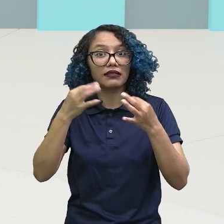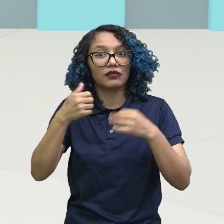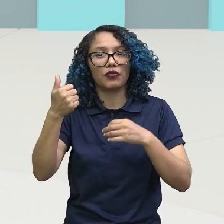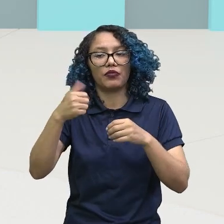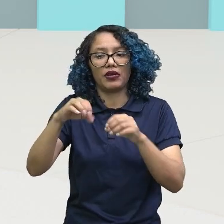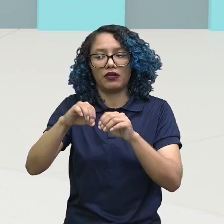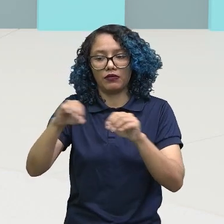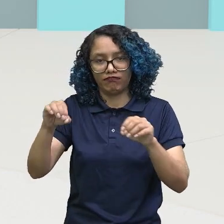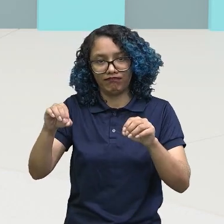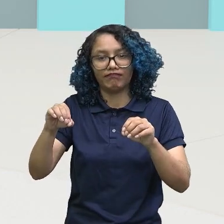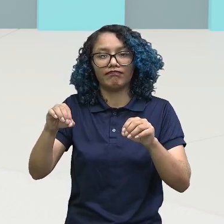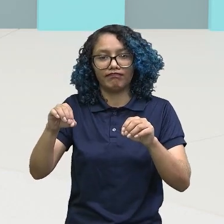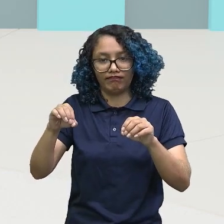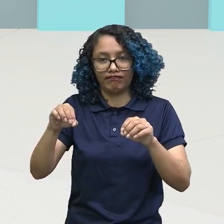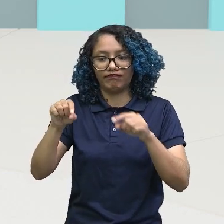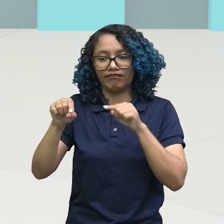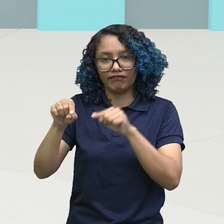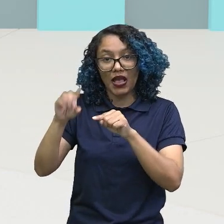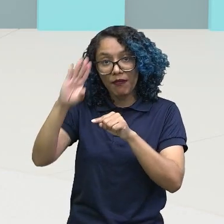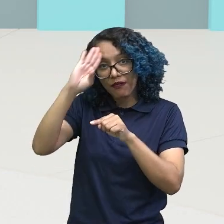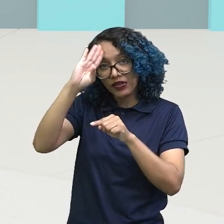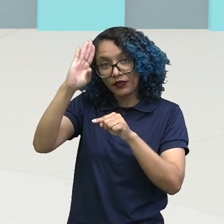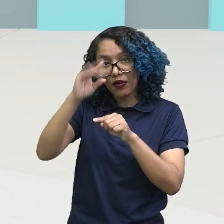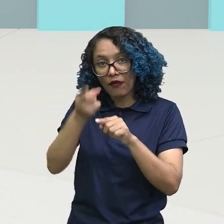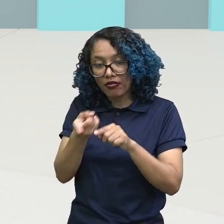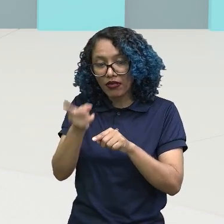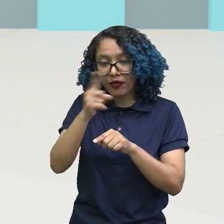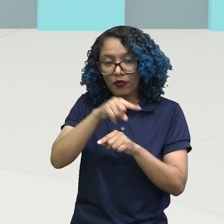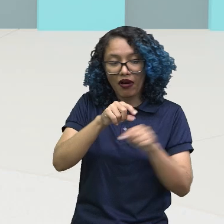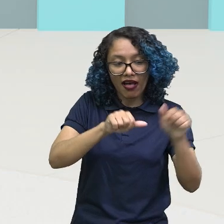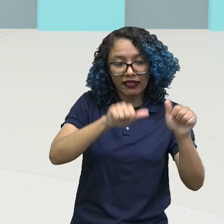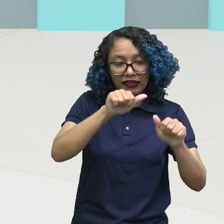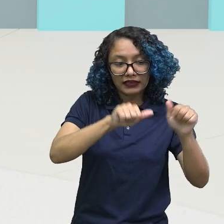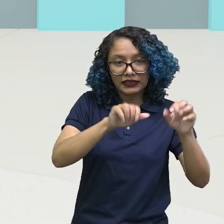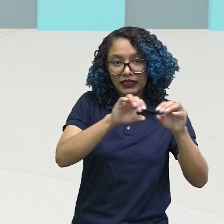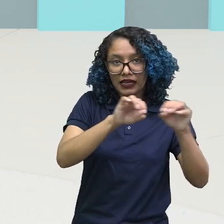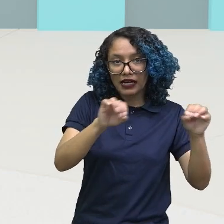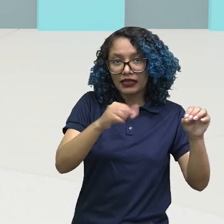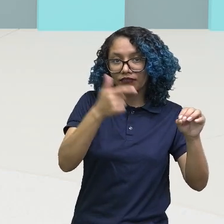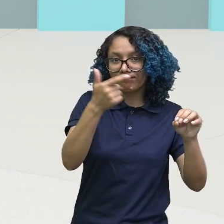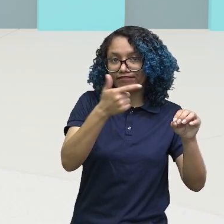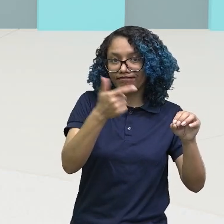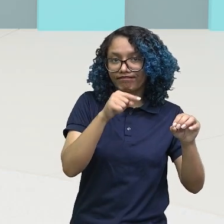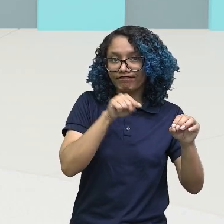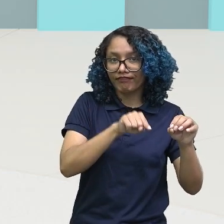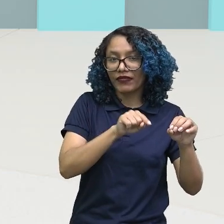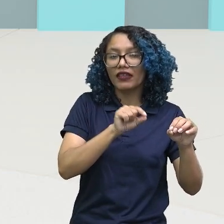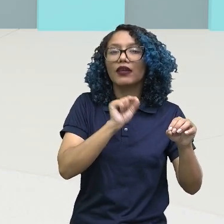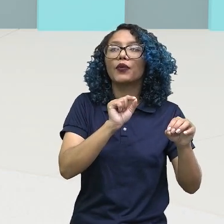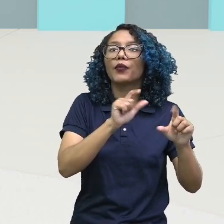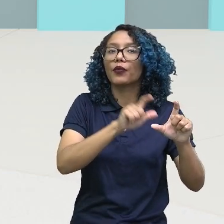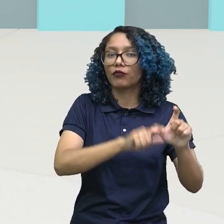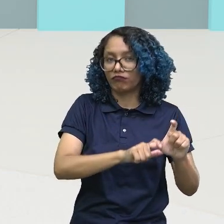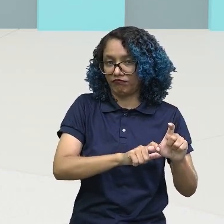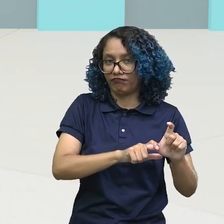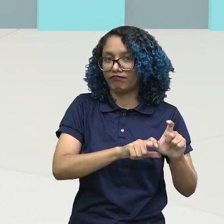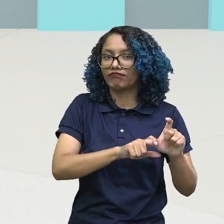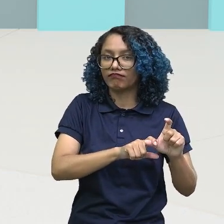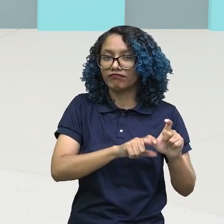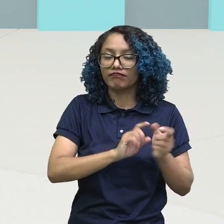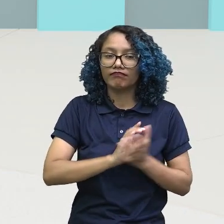oração, que é a oração principal, e depois a gente analisa a segunda oração, que é a oração